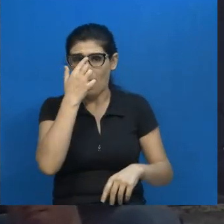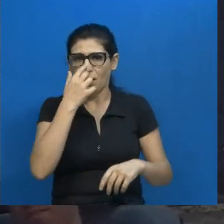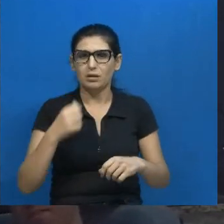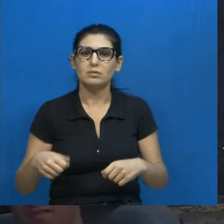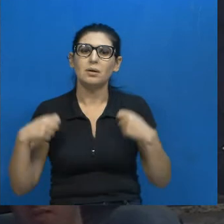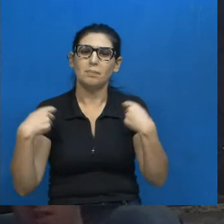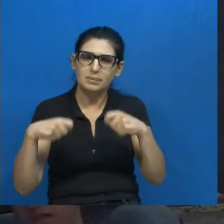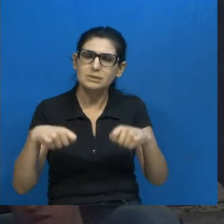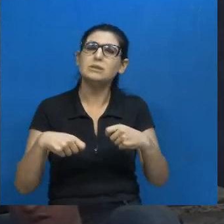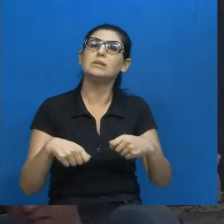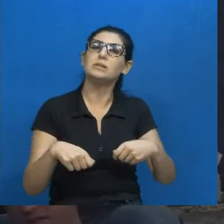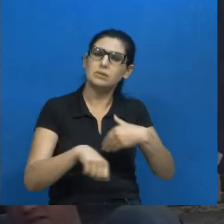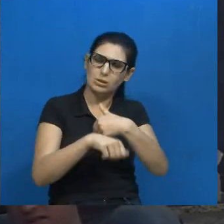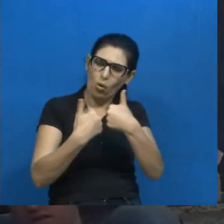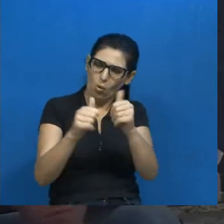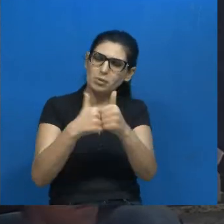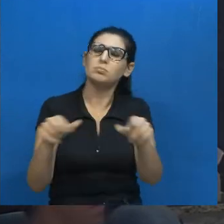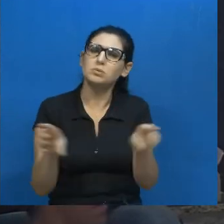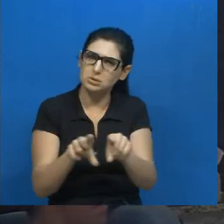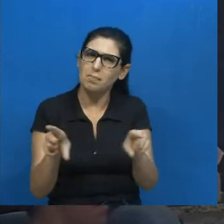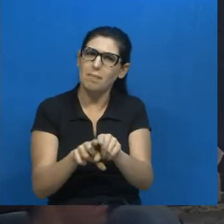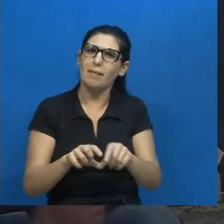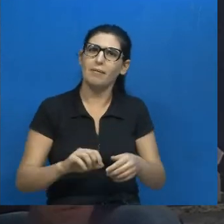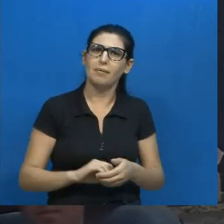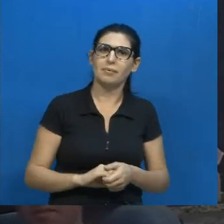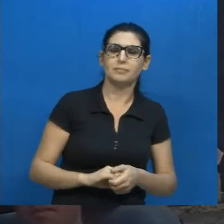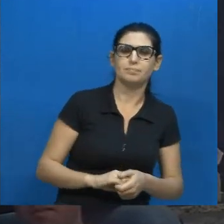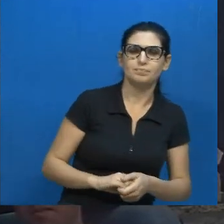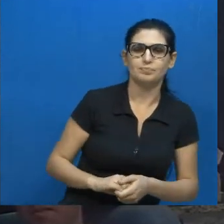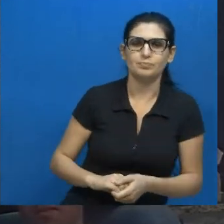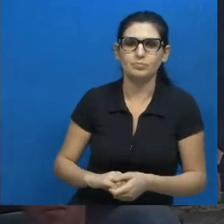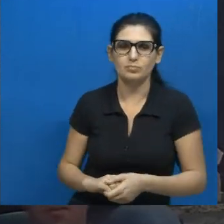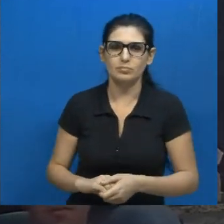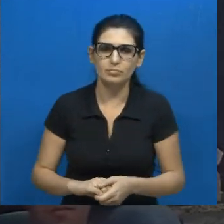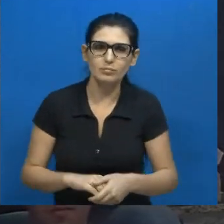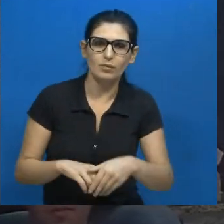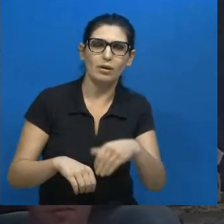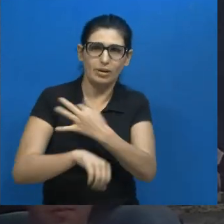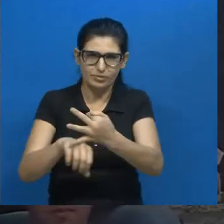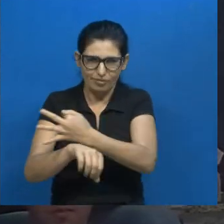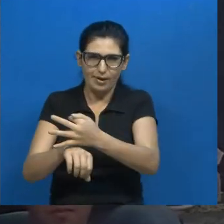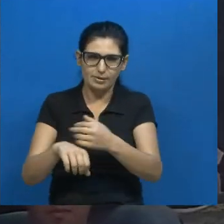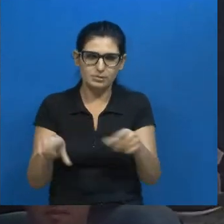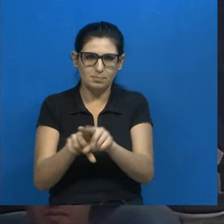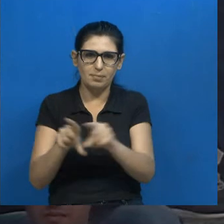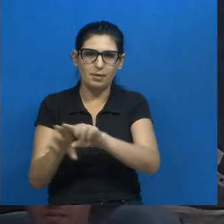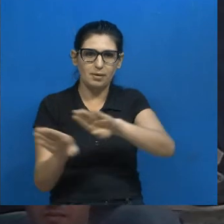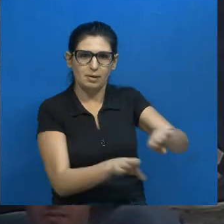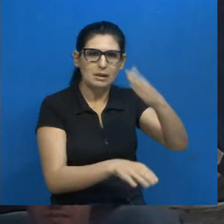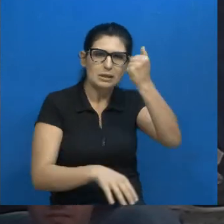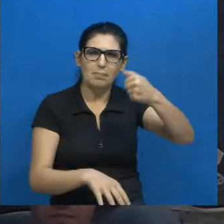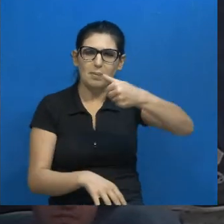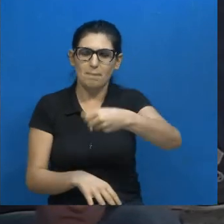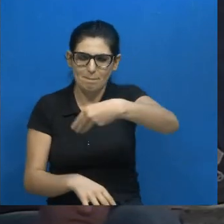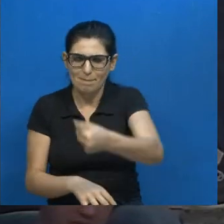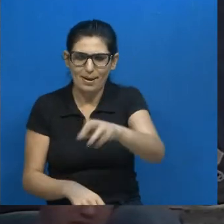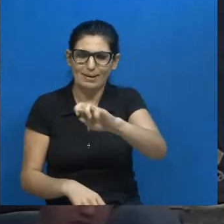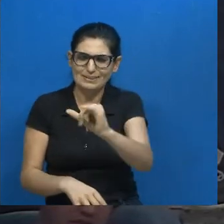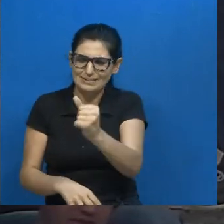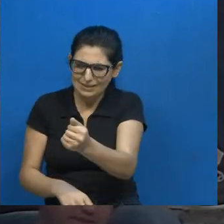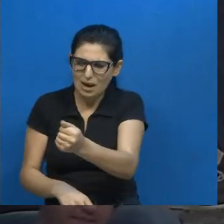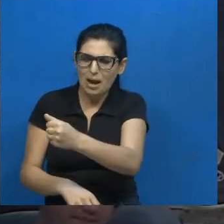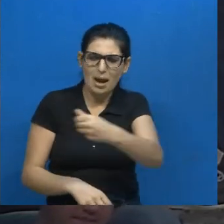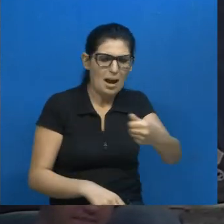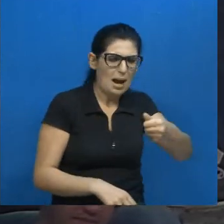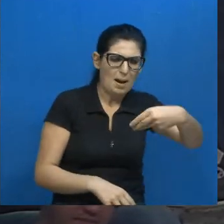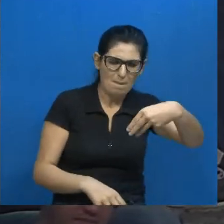Amélia, depois das 11 horas, ele não desce a José Teodoro lá, ele para lá em cima. Aí você tem que descer aquela avenida toda escura